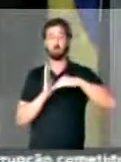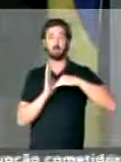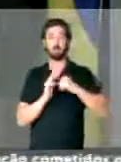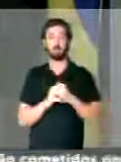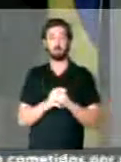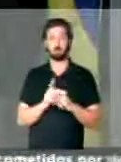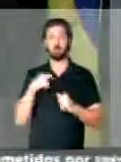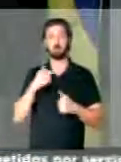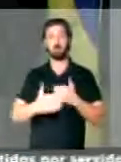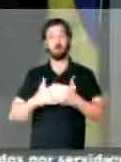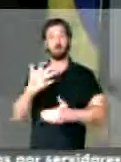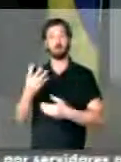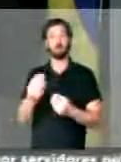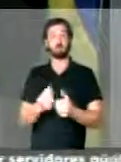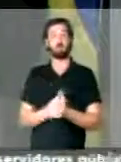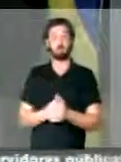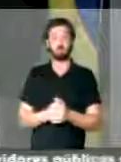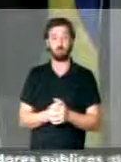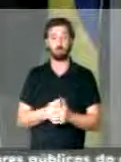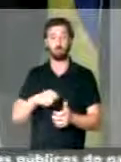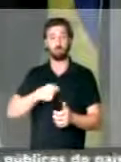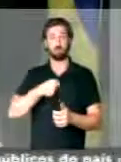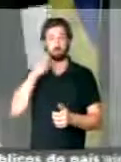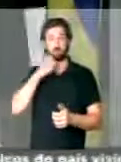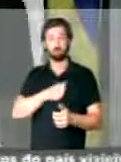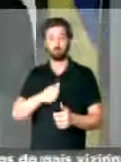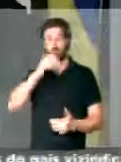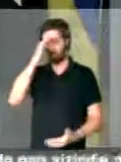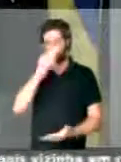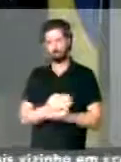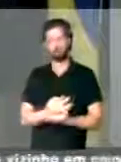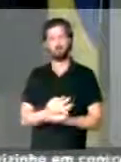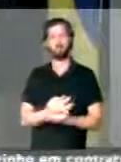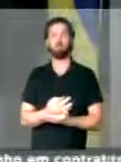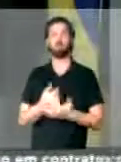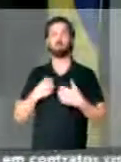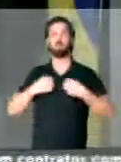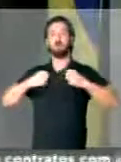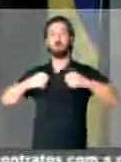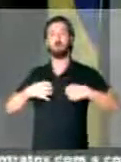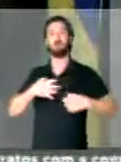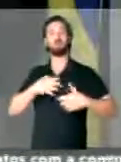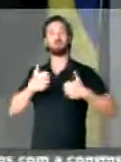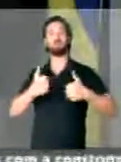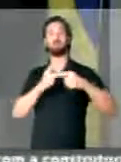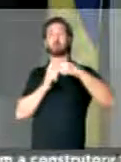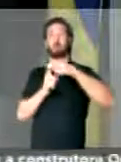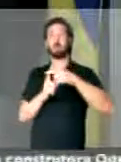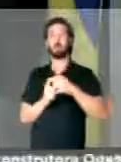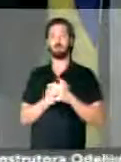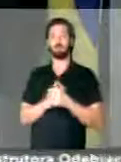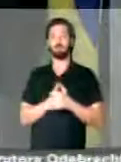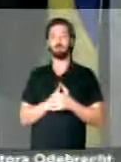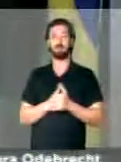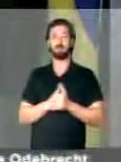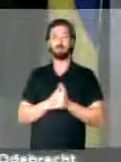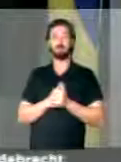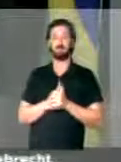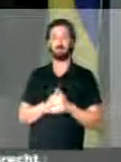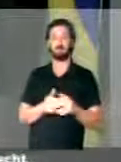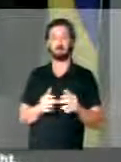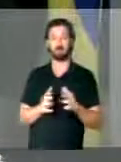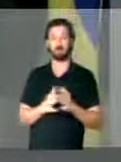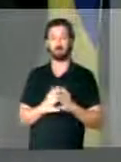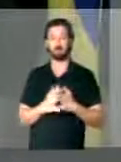que avançamos muito nesse mandato. Eu sou uma mulher de fé e gosto sempre de ser positiva, de falar coisas boas. E dizer que avançamos,